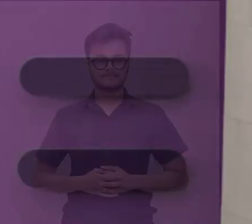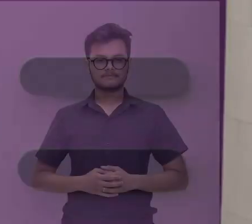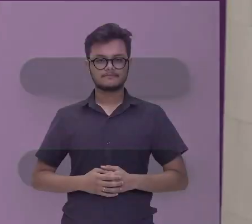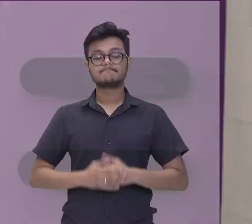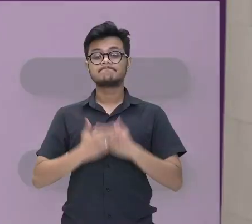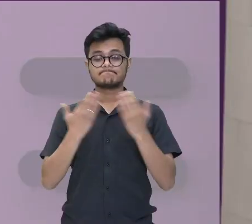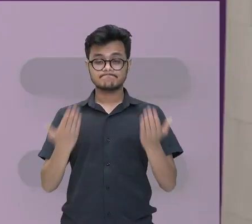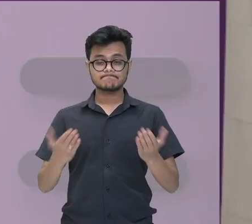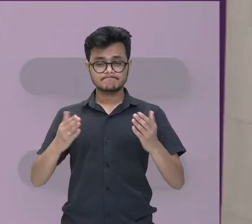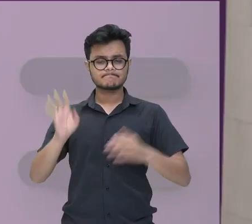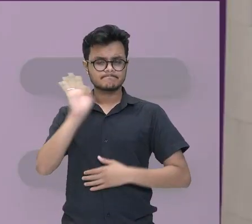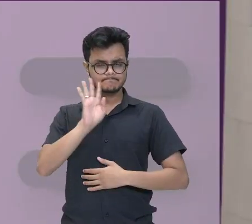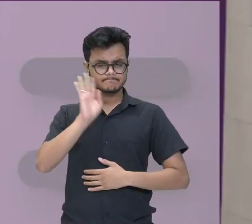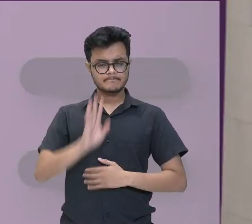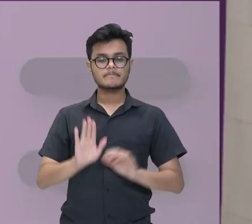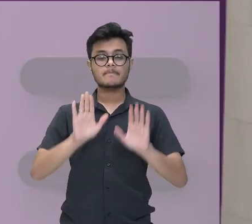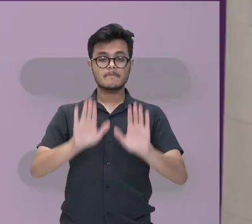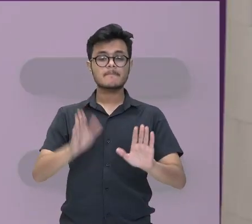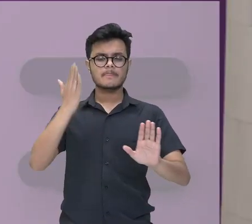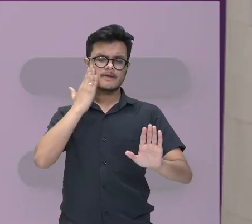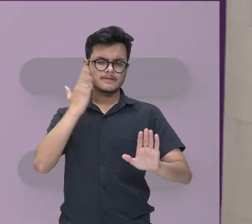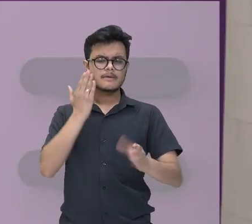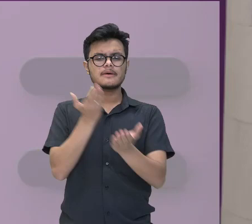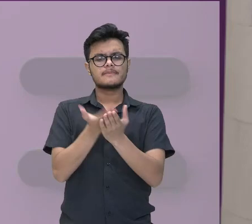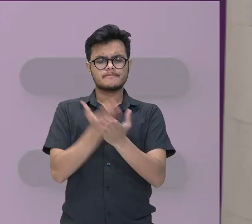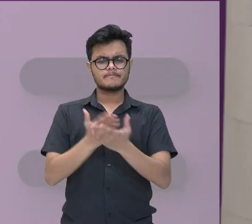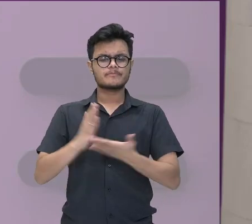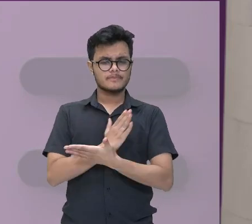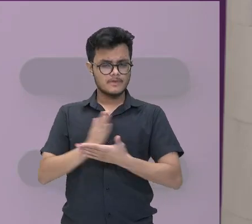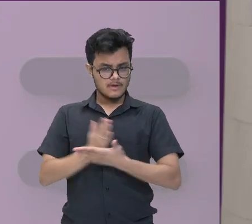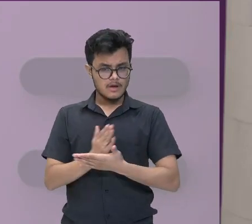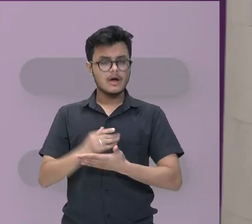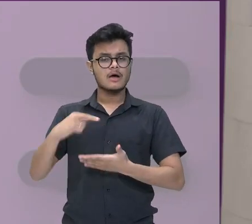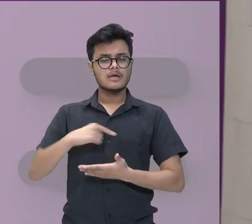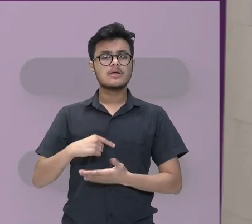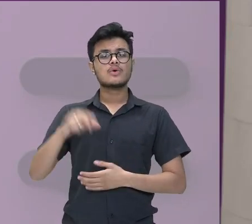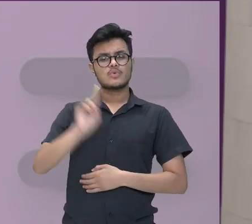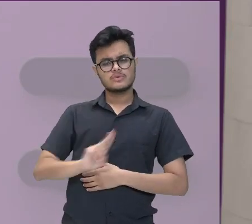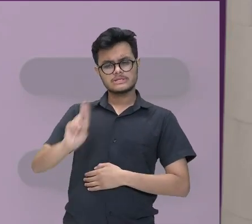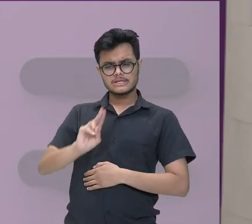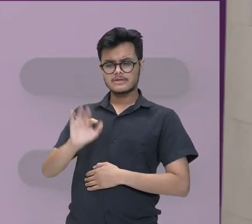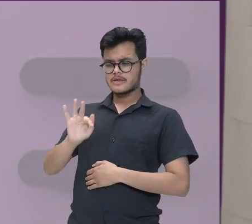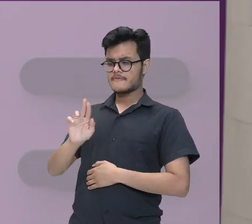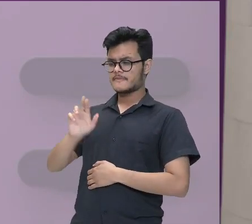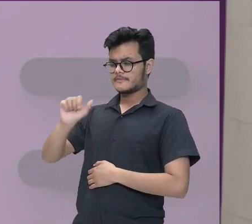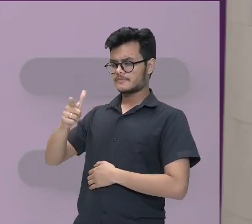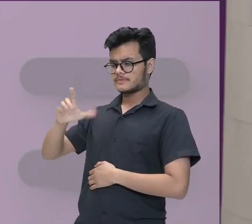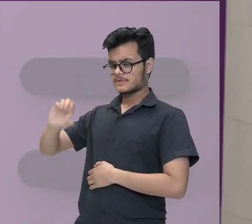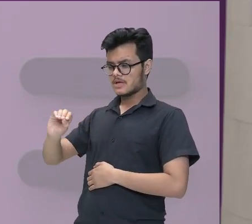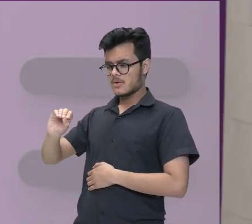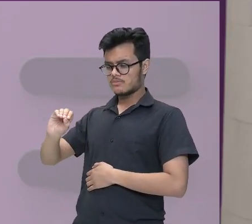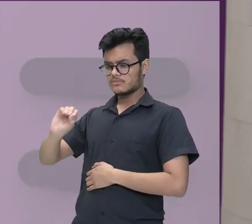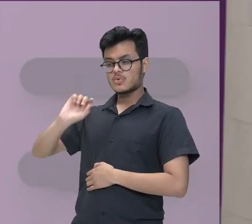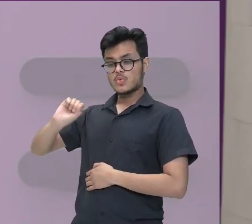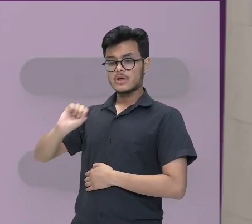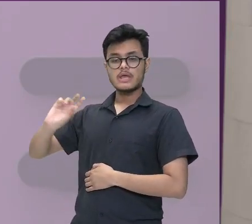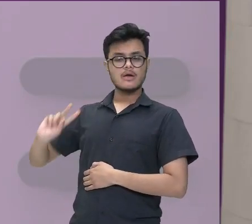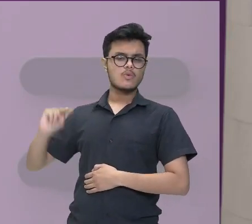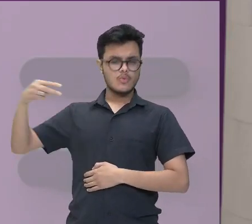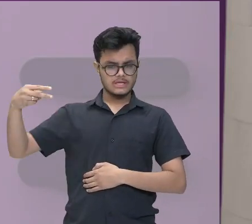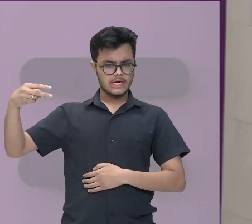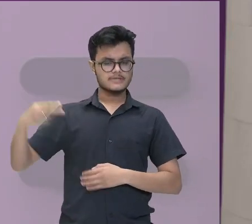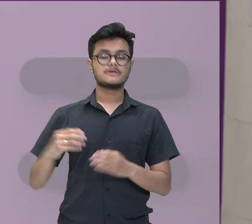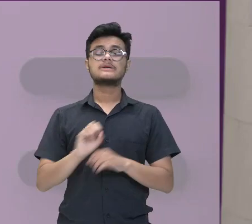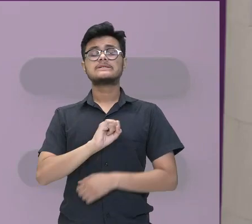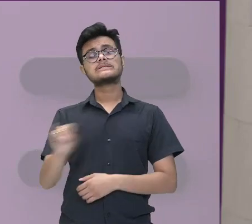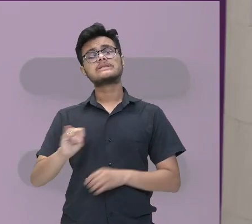Muito bem, pessoal, nós já estudamos a função quadrática, sabemos que o gráfico de uma